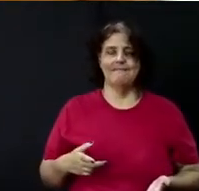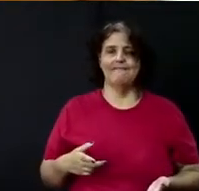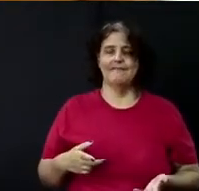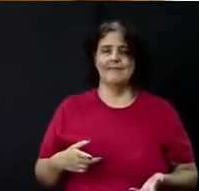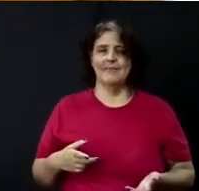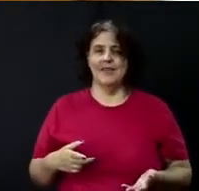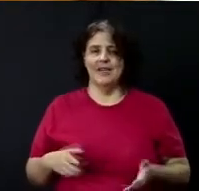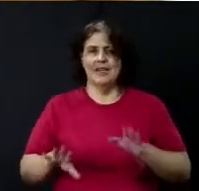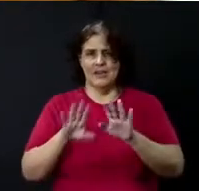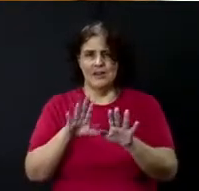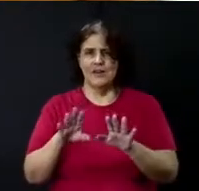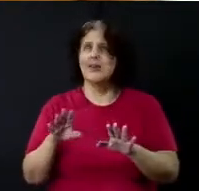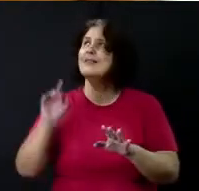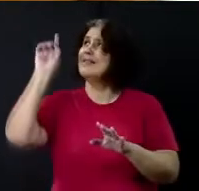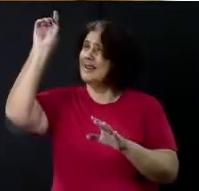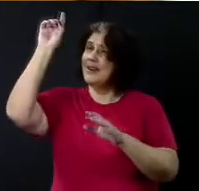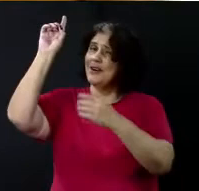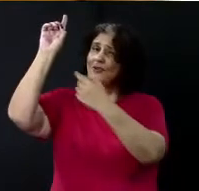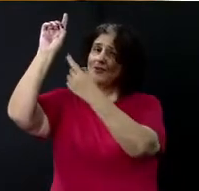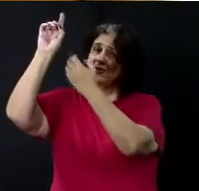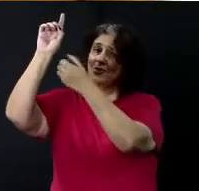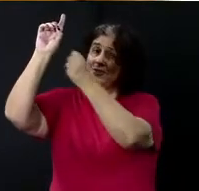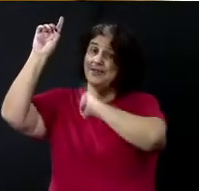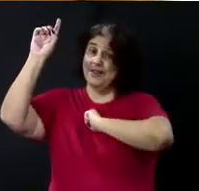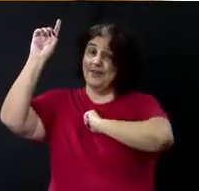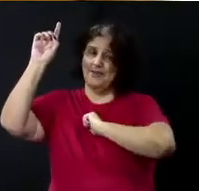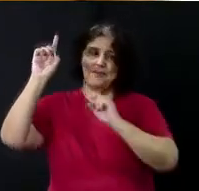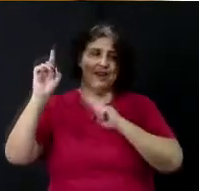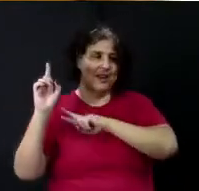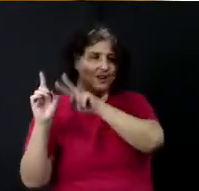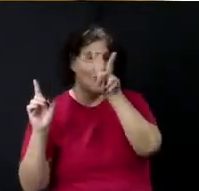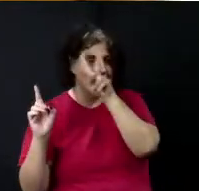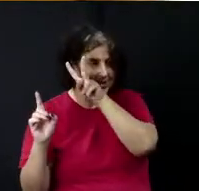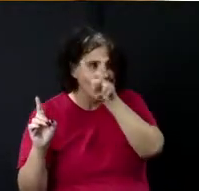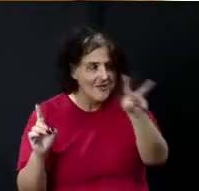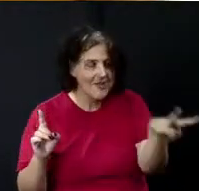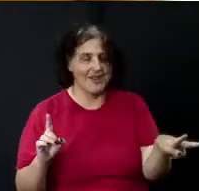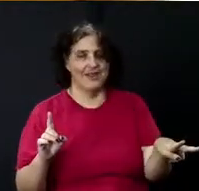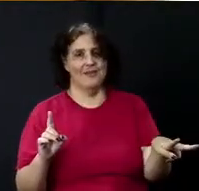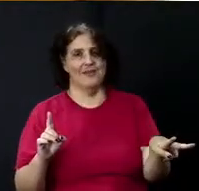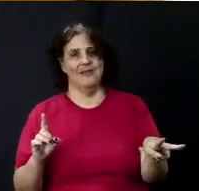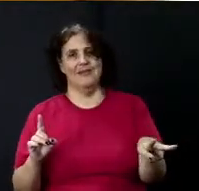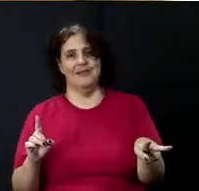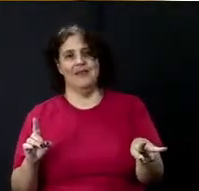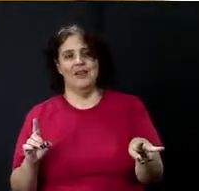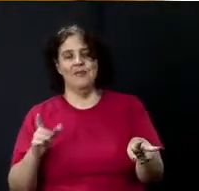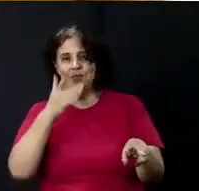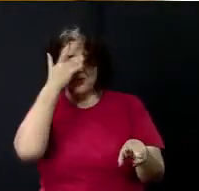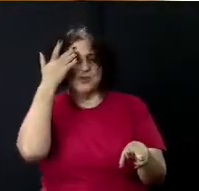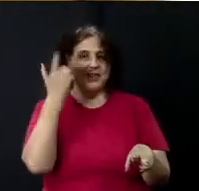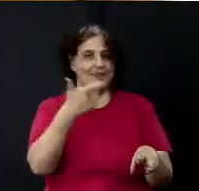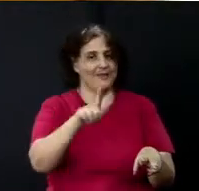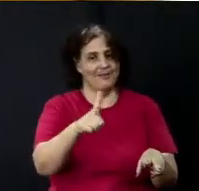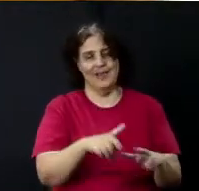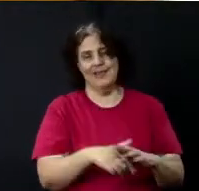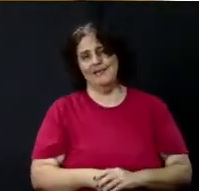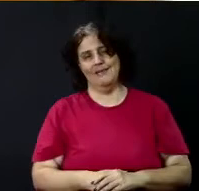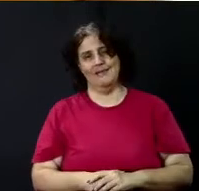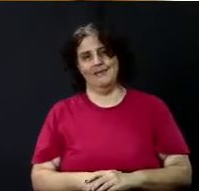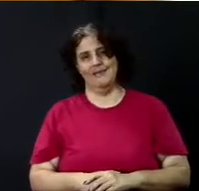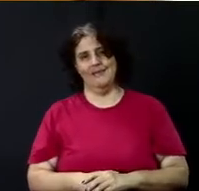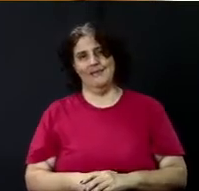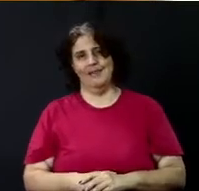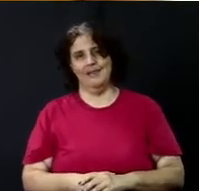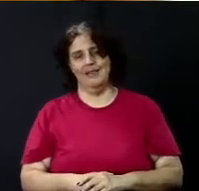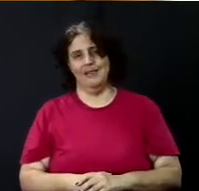vê. Porque quem não vê, jamais conseguirá ver quem vê, se o Senhor não operar. Mas